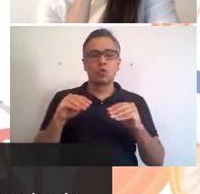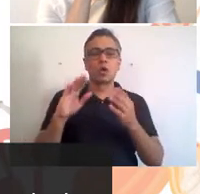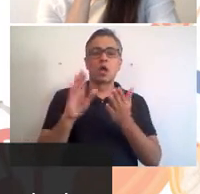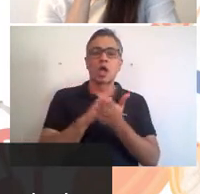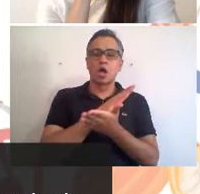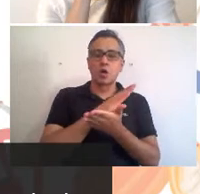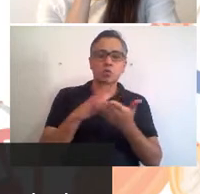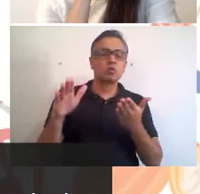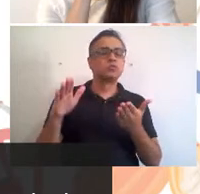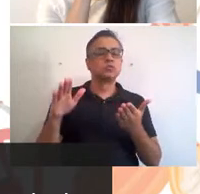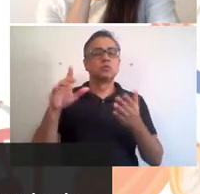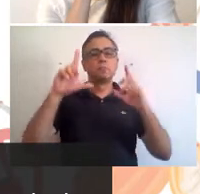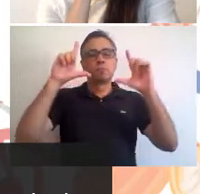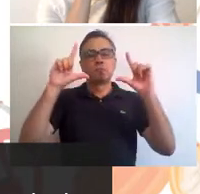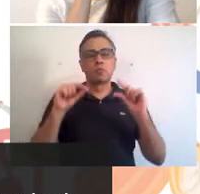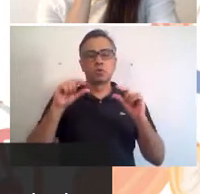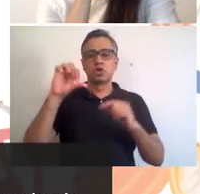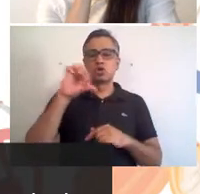orçamento público de